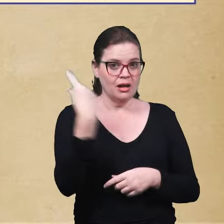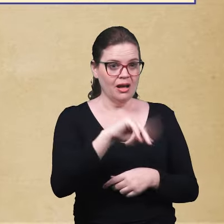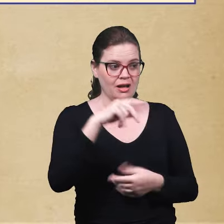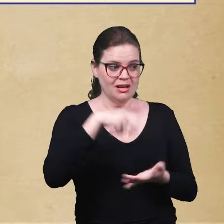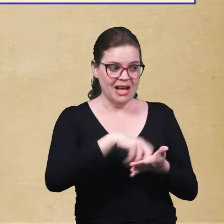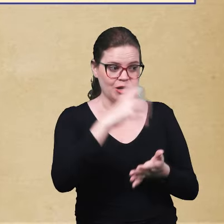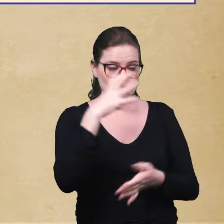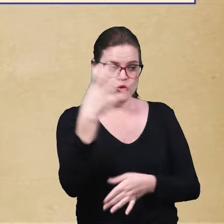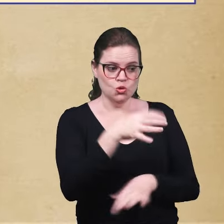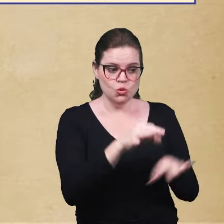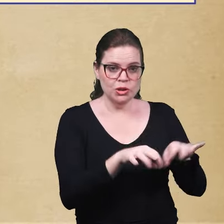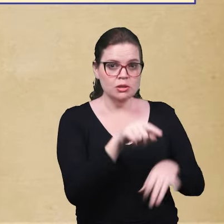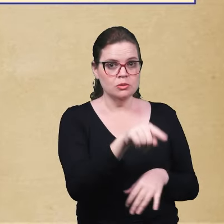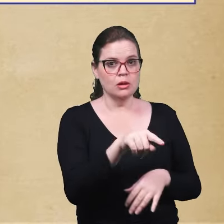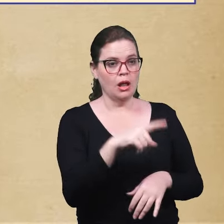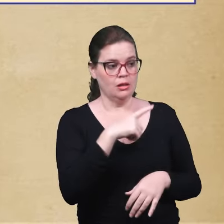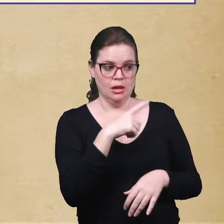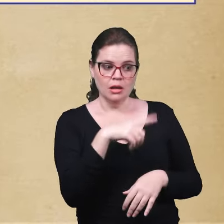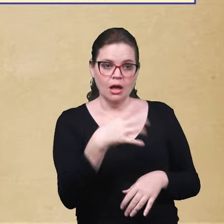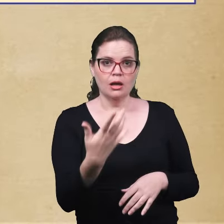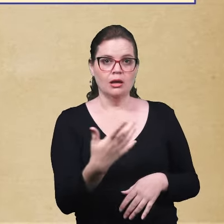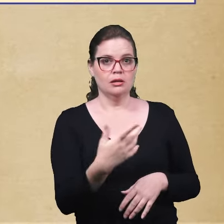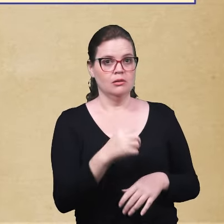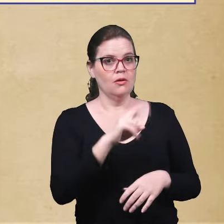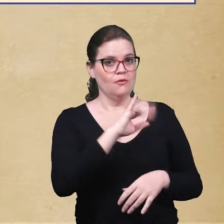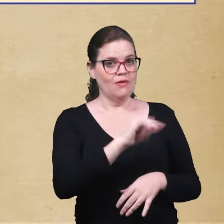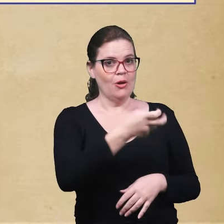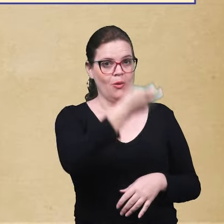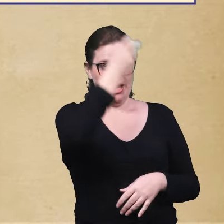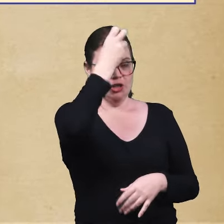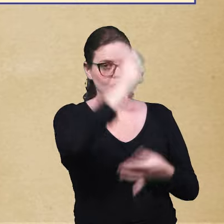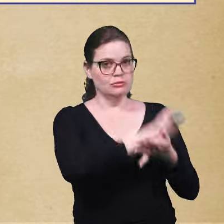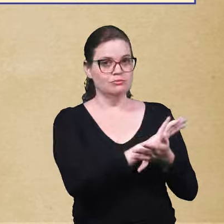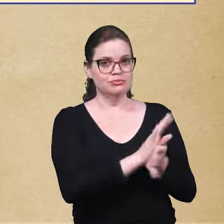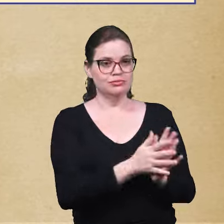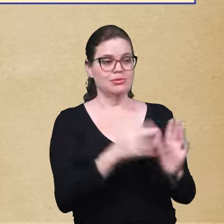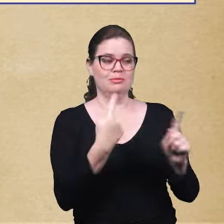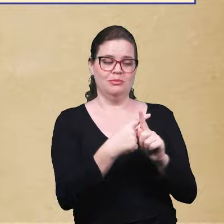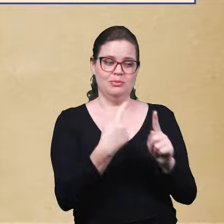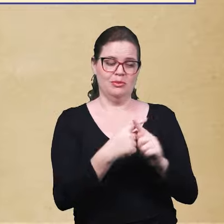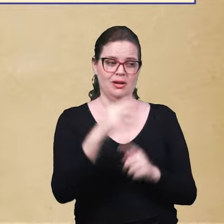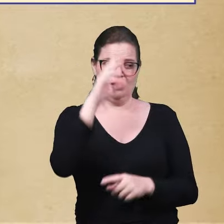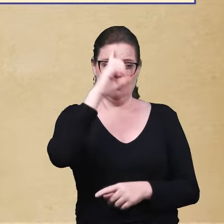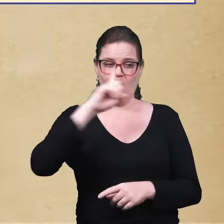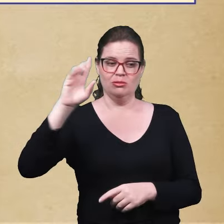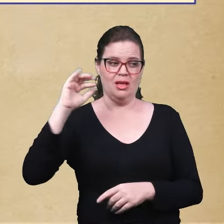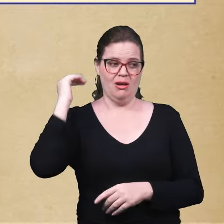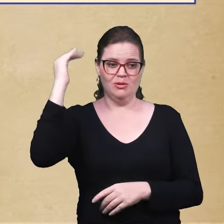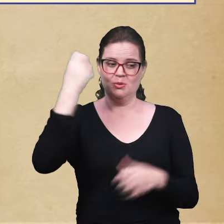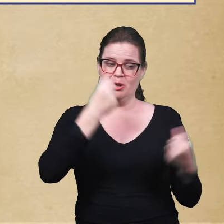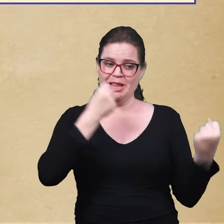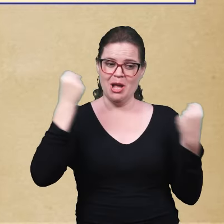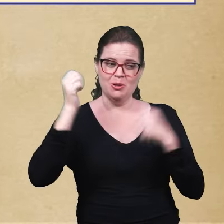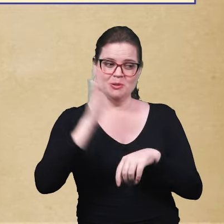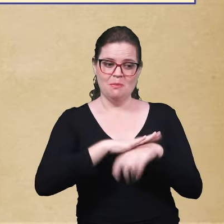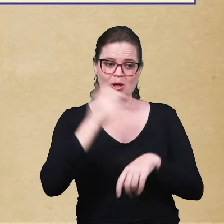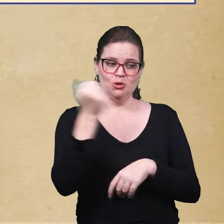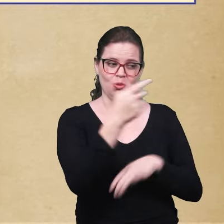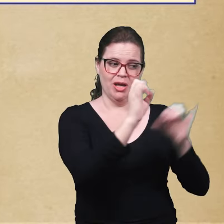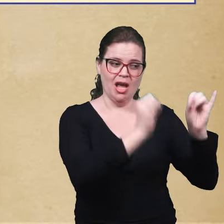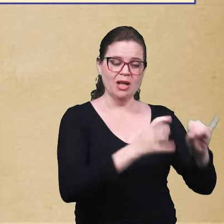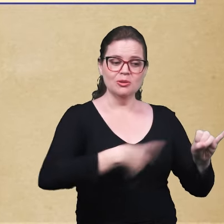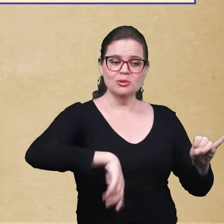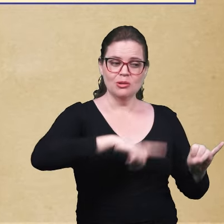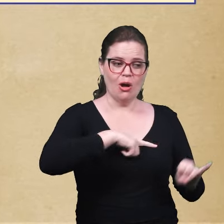haveria toda uma operação de um Deus poderoso, acima de tudo que eles conheciam, né? Acima de todos os deuses do Egito, que